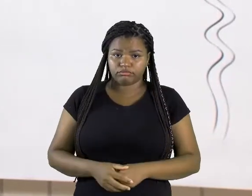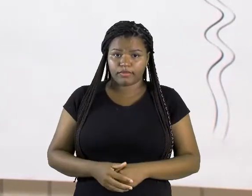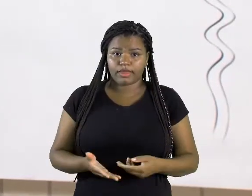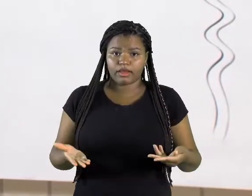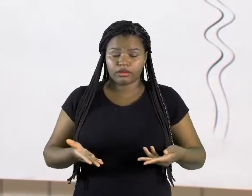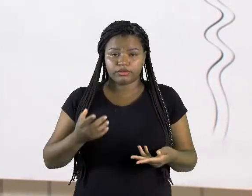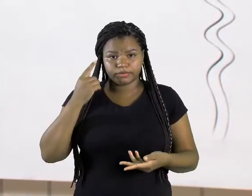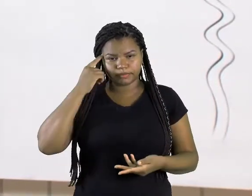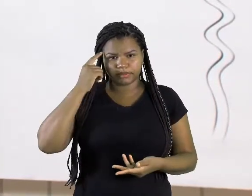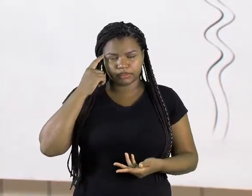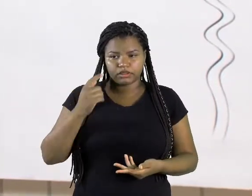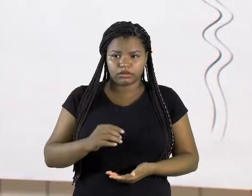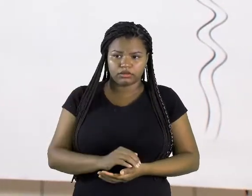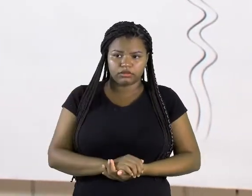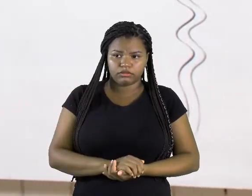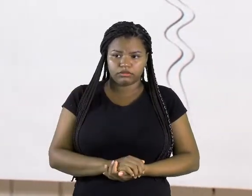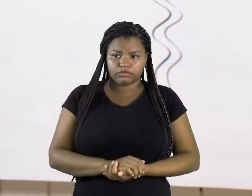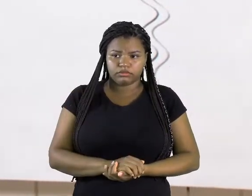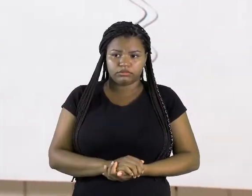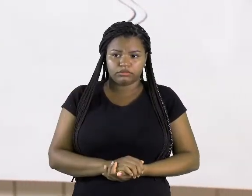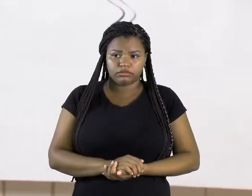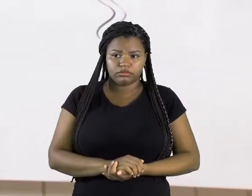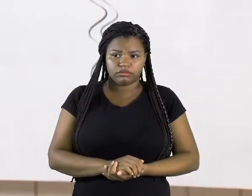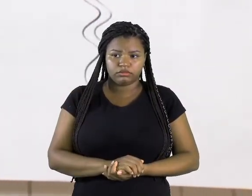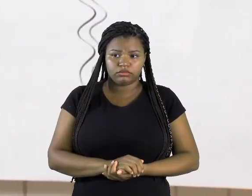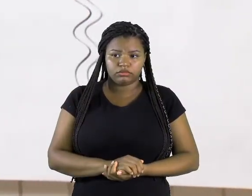pensar o seguinte,